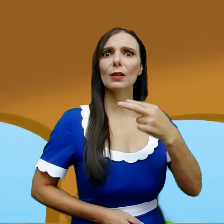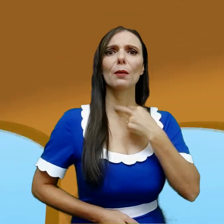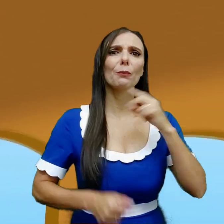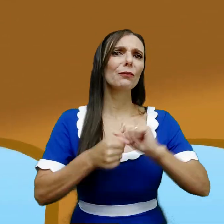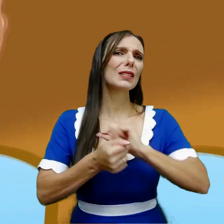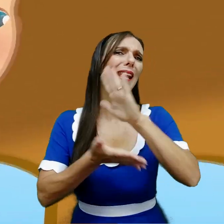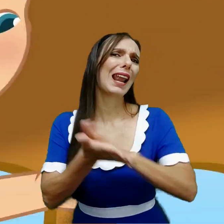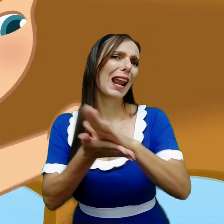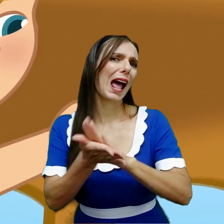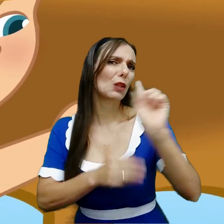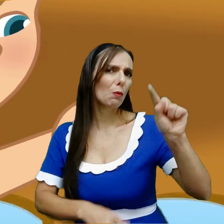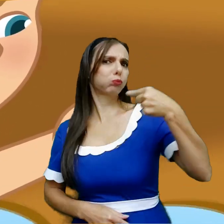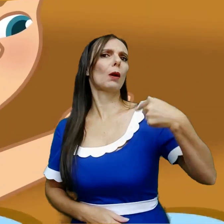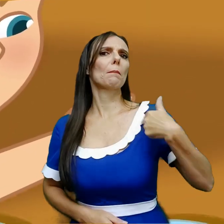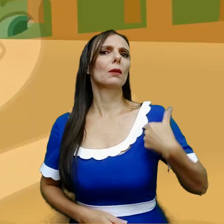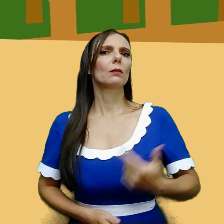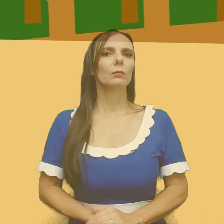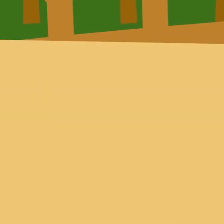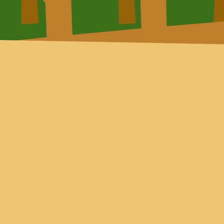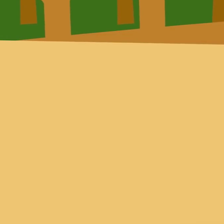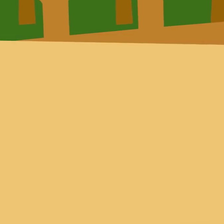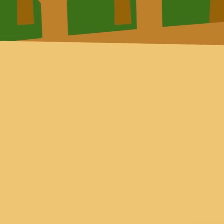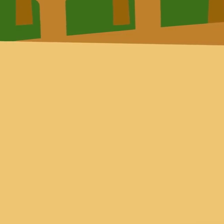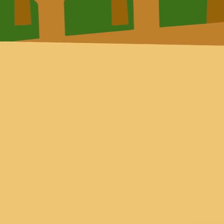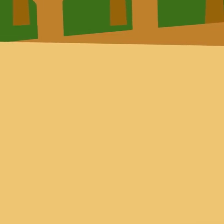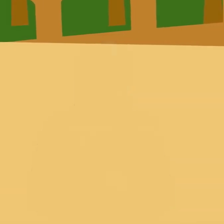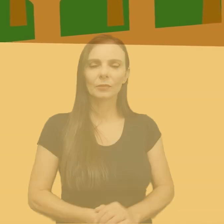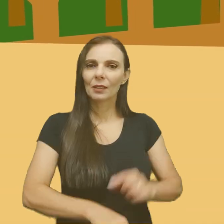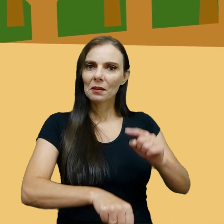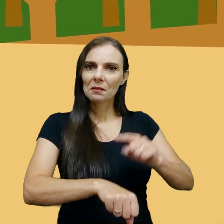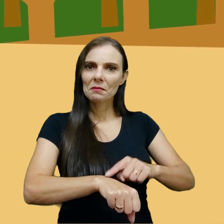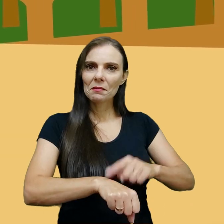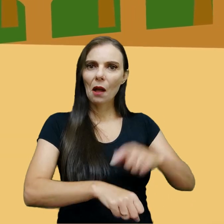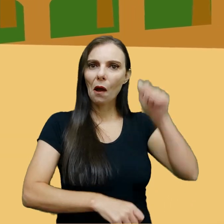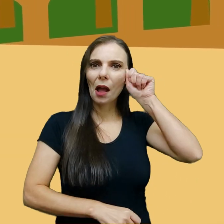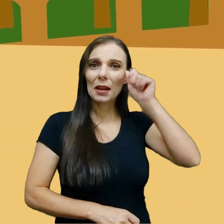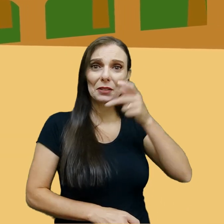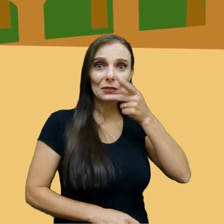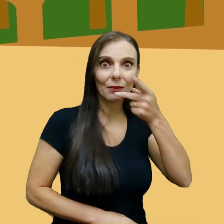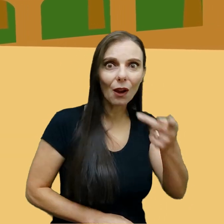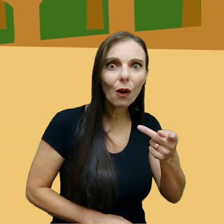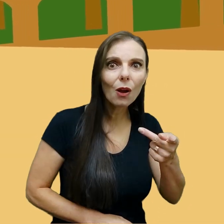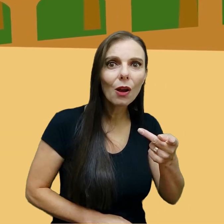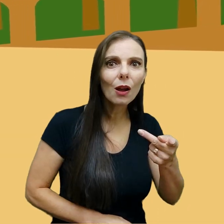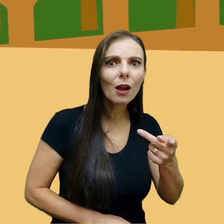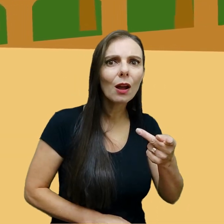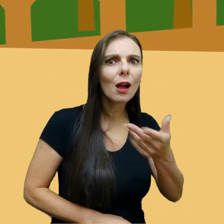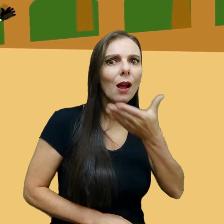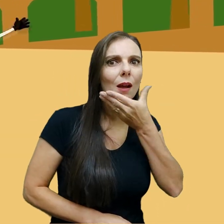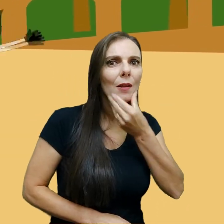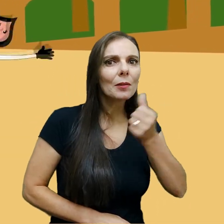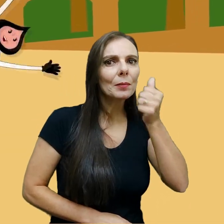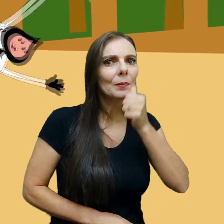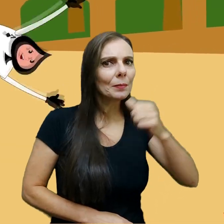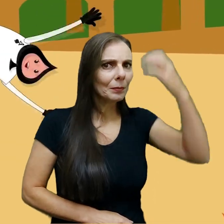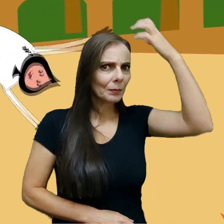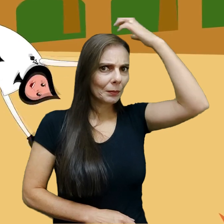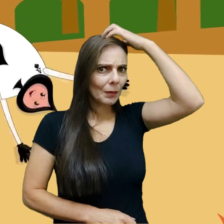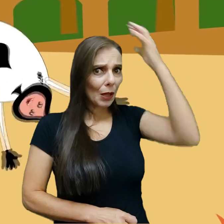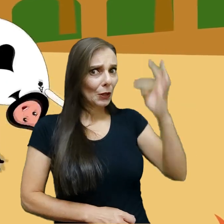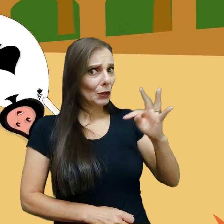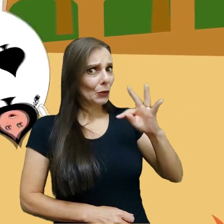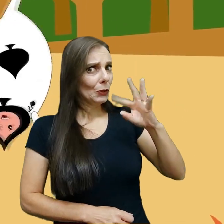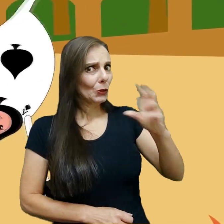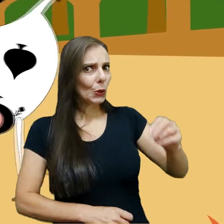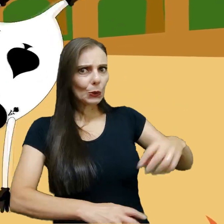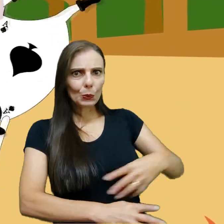rainha! Você não pode fazer nada contra mim! Assim que Alice disse essas palavras, o rei, rainha e